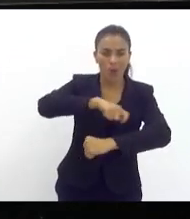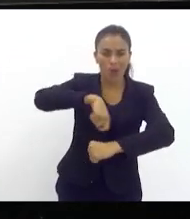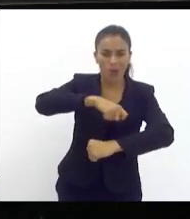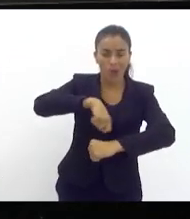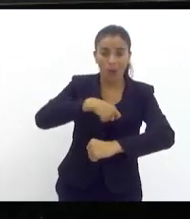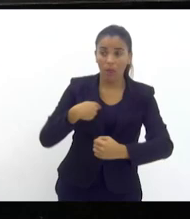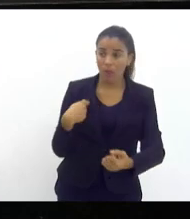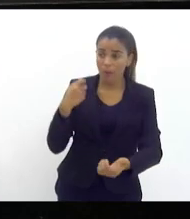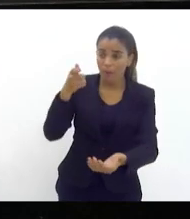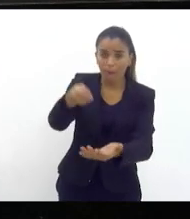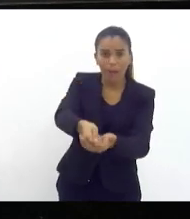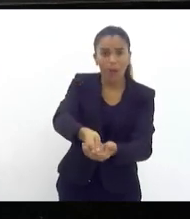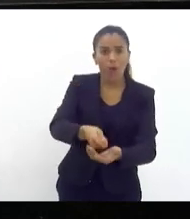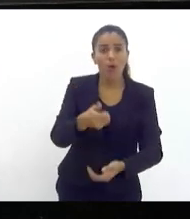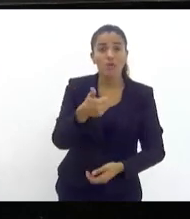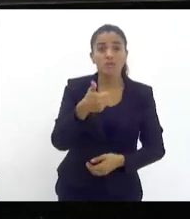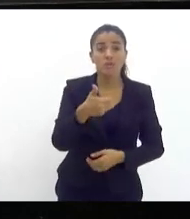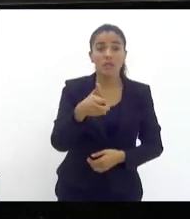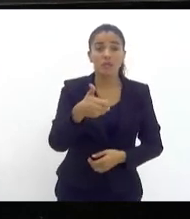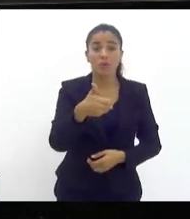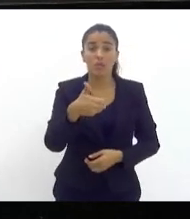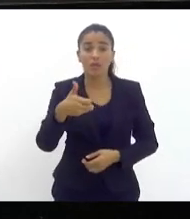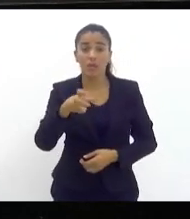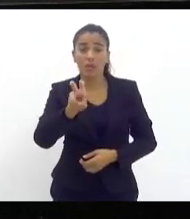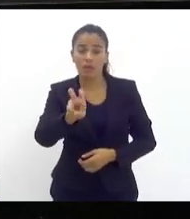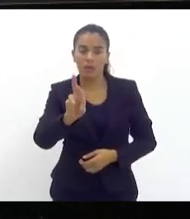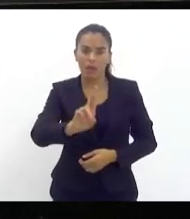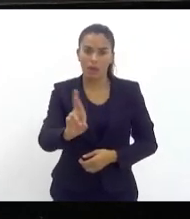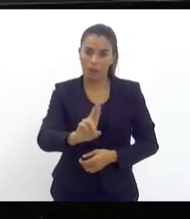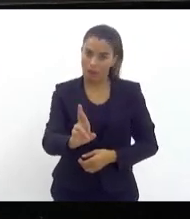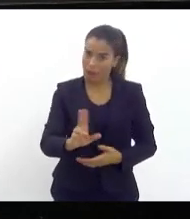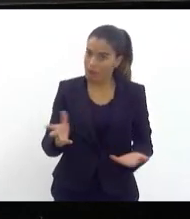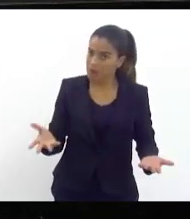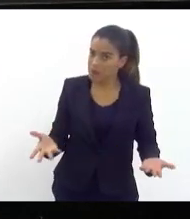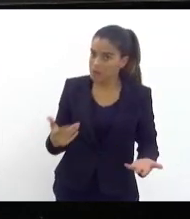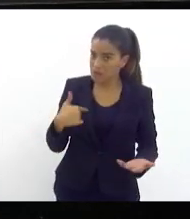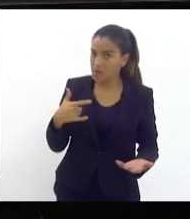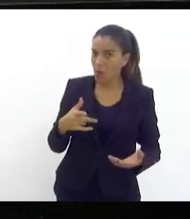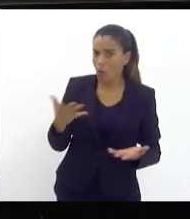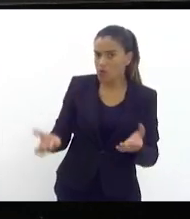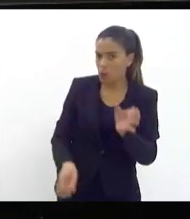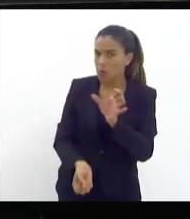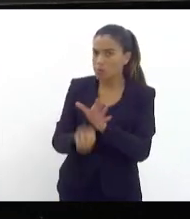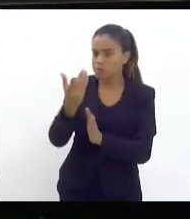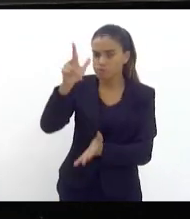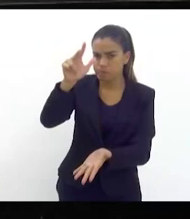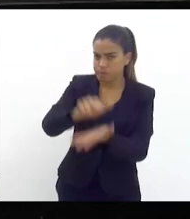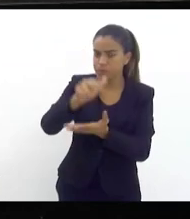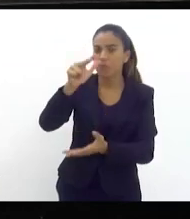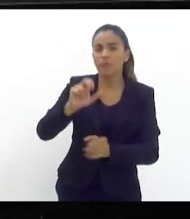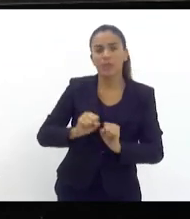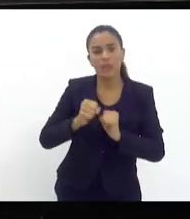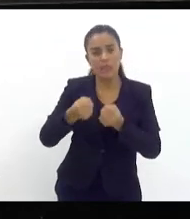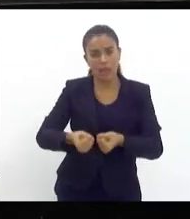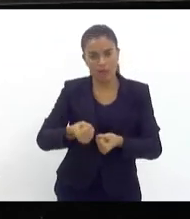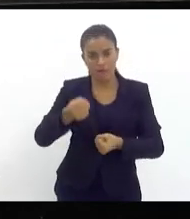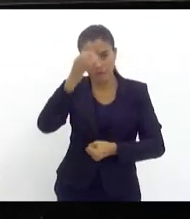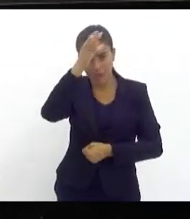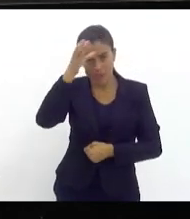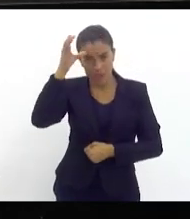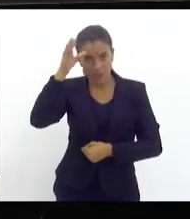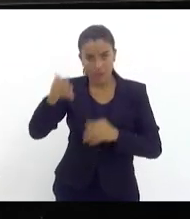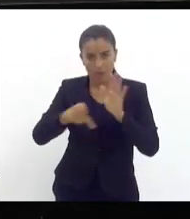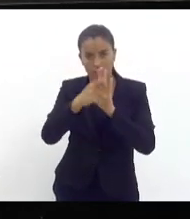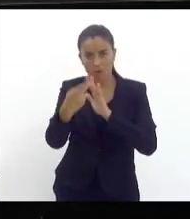115 em São João de Meriti Então eu estou oficializando hoje a comissão de Defesa do Consumidor desta